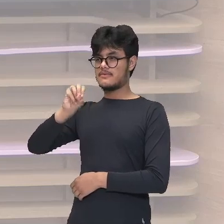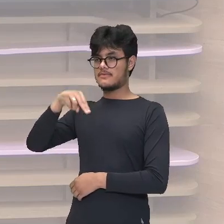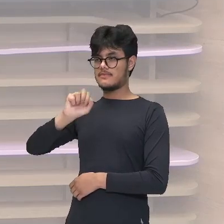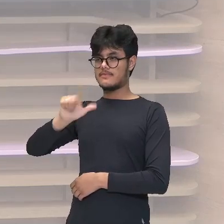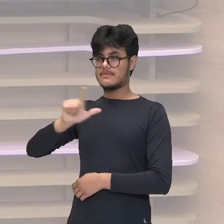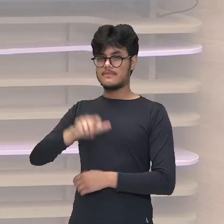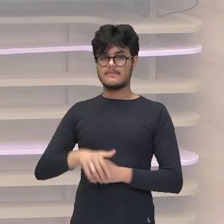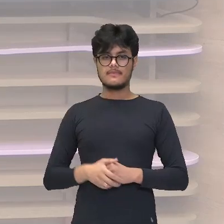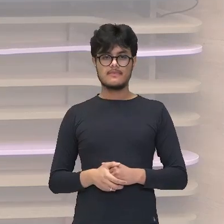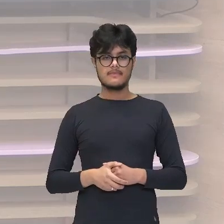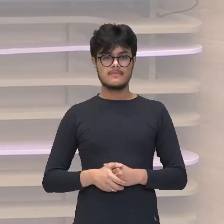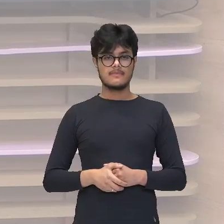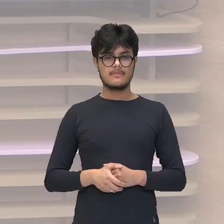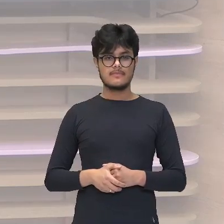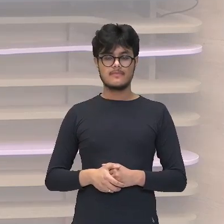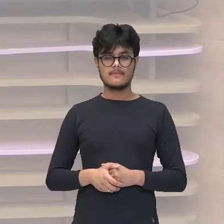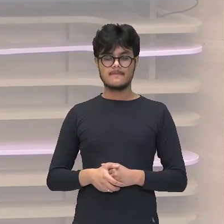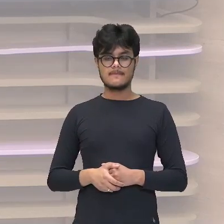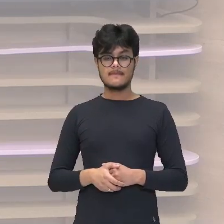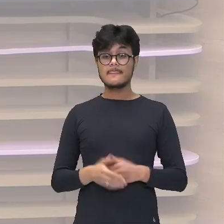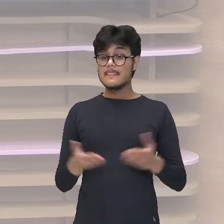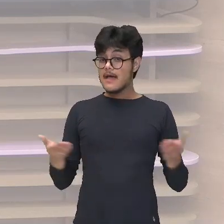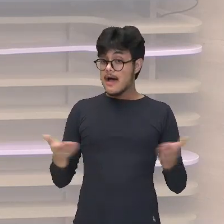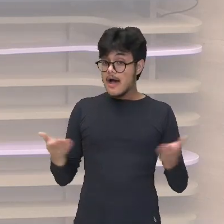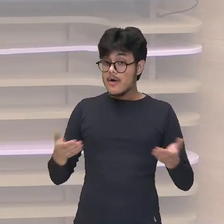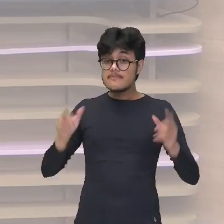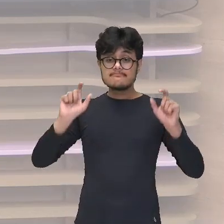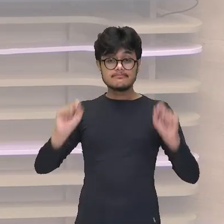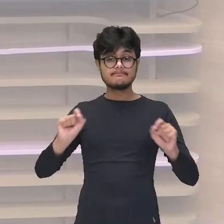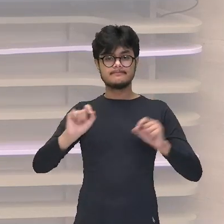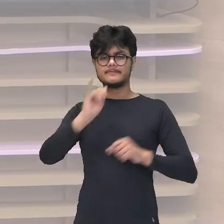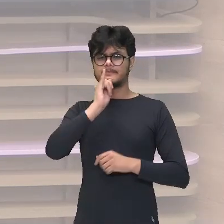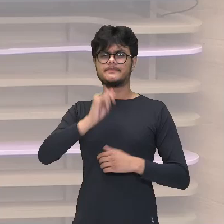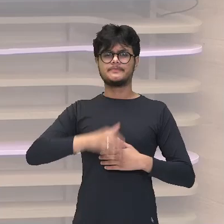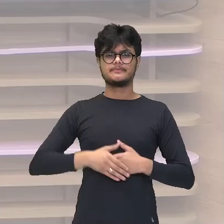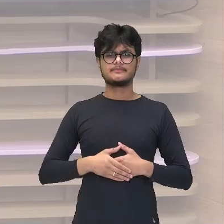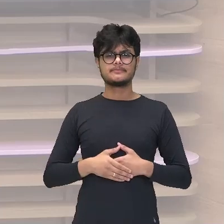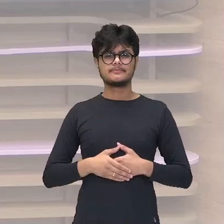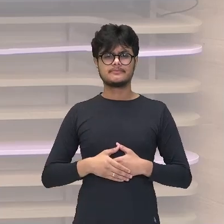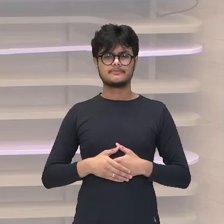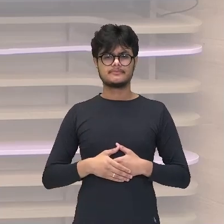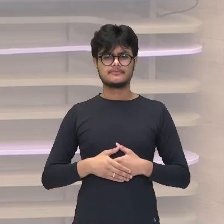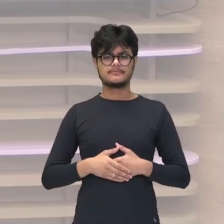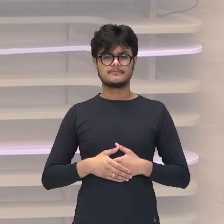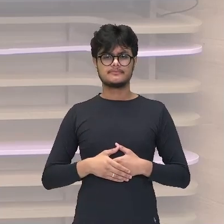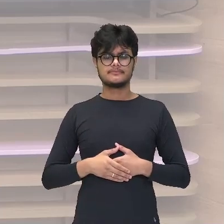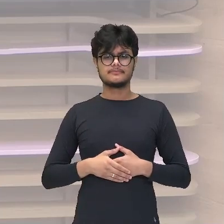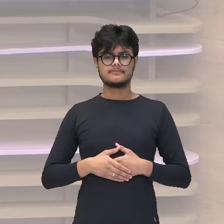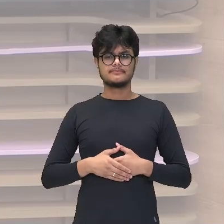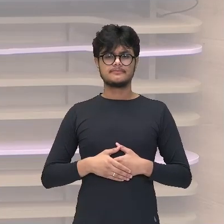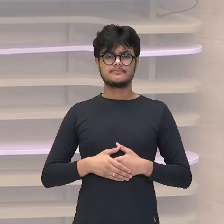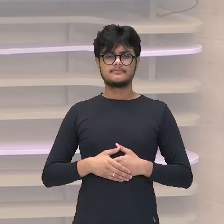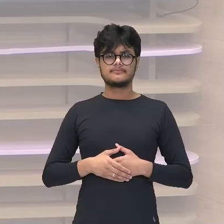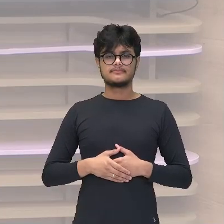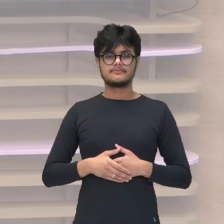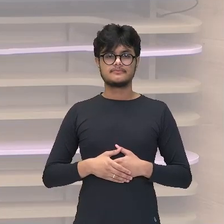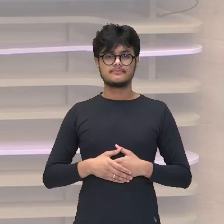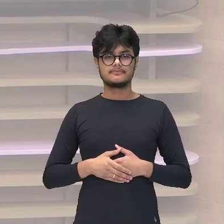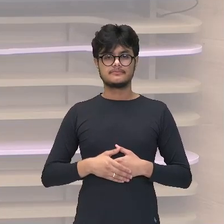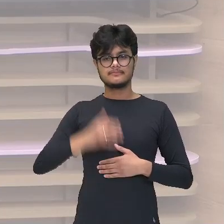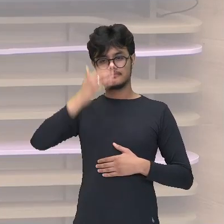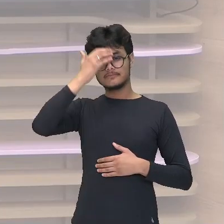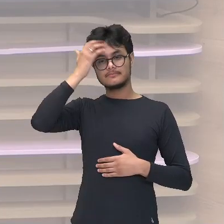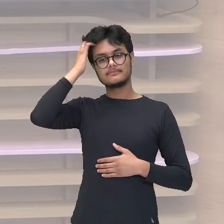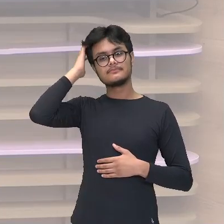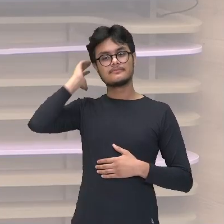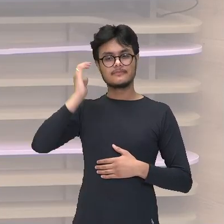interregional, certo? Nós temos agora as migrações internas, aí a gente vai observar um pouco desse fluxo migratório. Nós